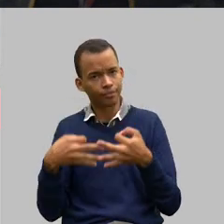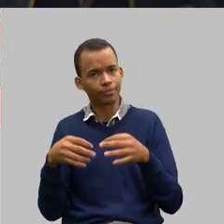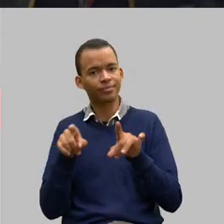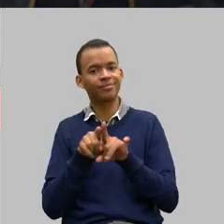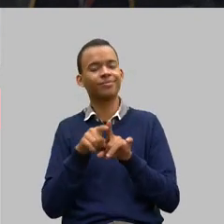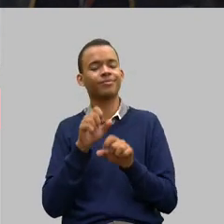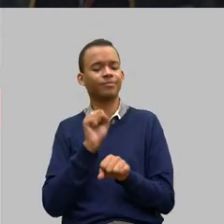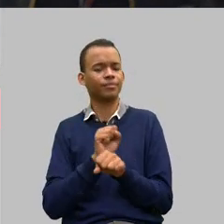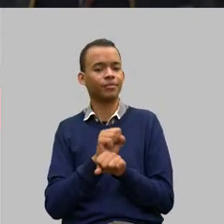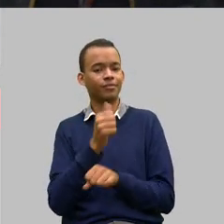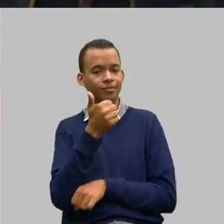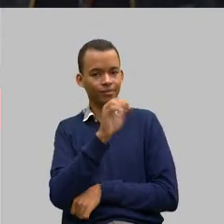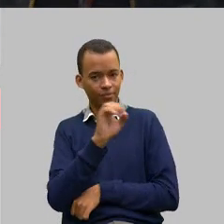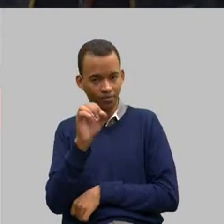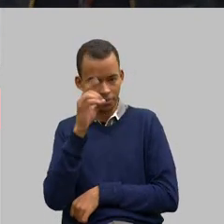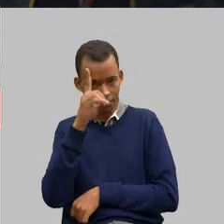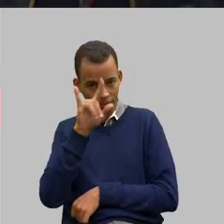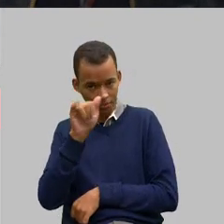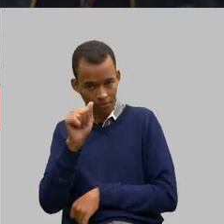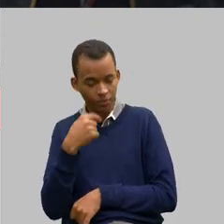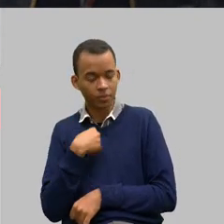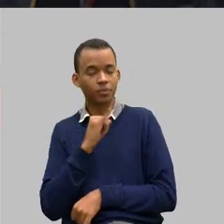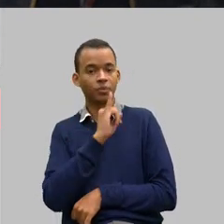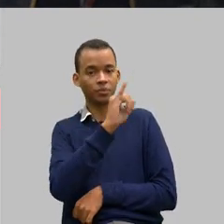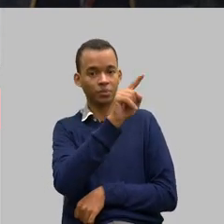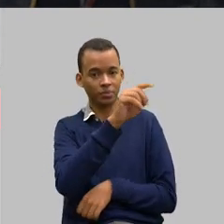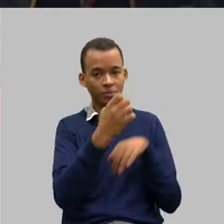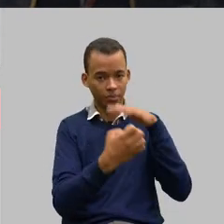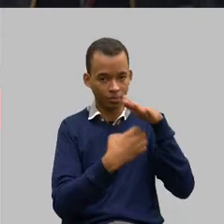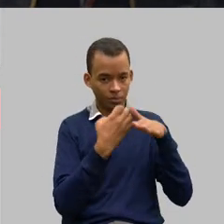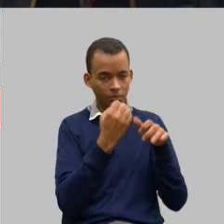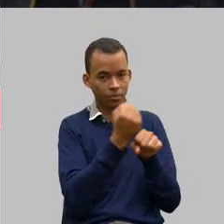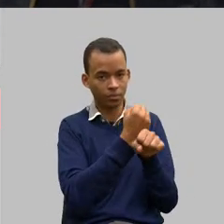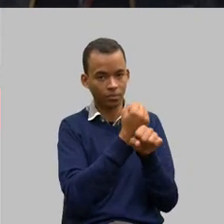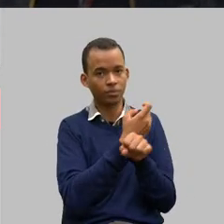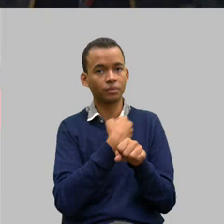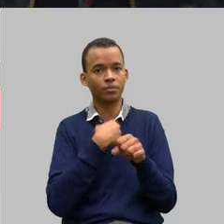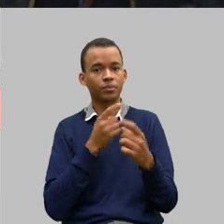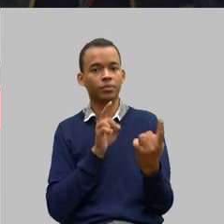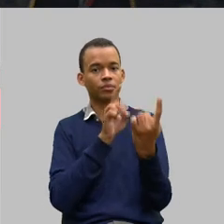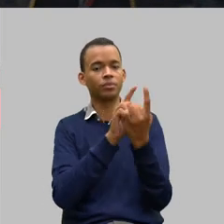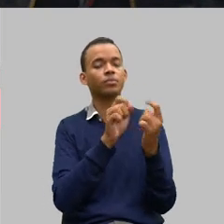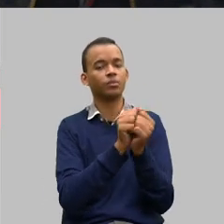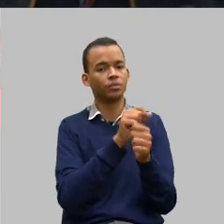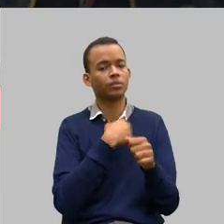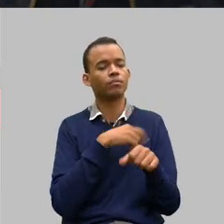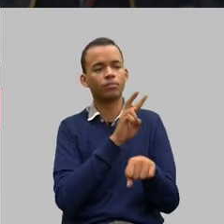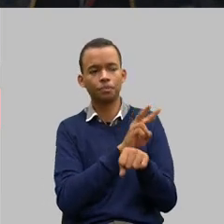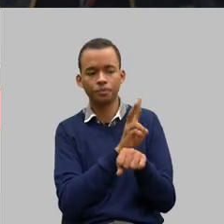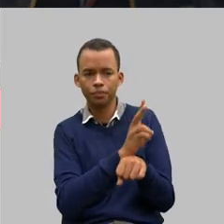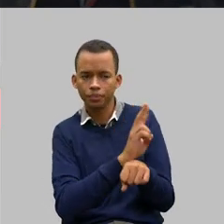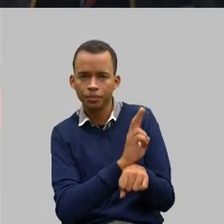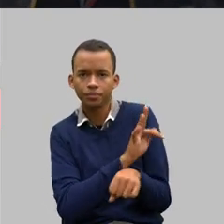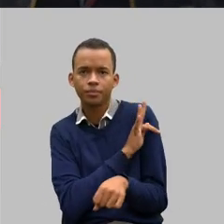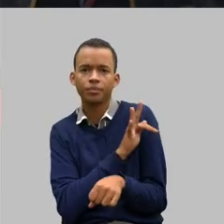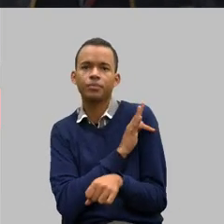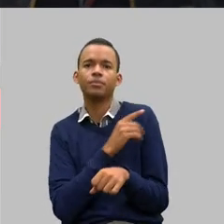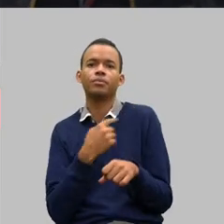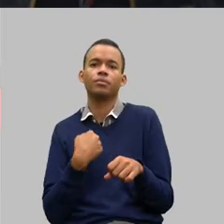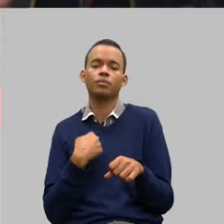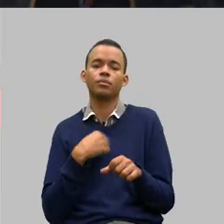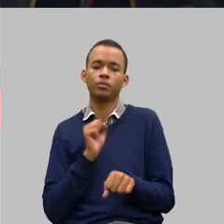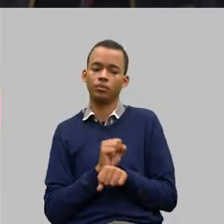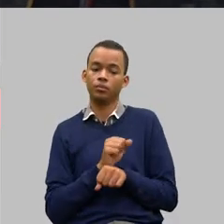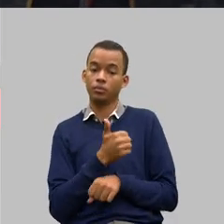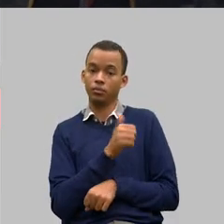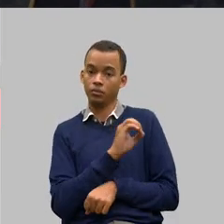começar e até falei isso com a empresa que tá lá para que eu faça meu papel de fiscalizador eu tando esse lapso temporal de 100 dias para que ela